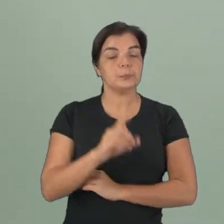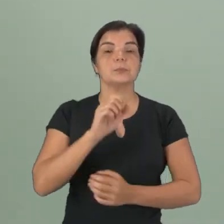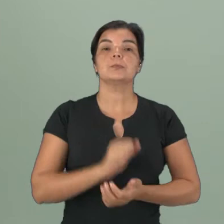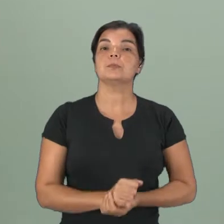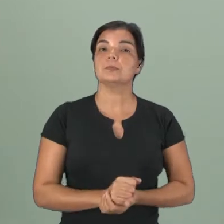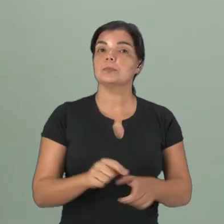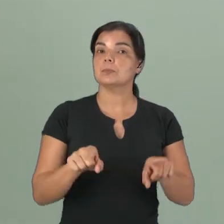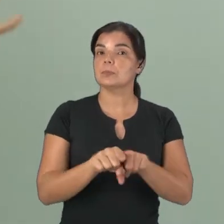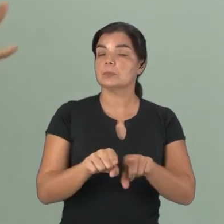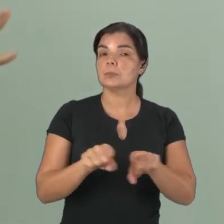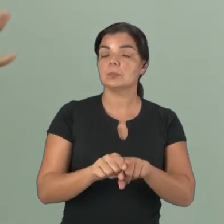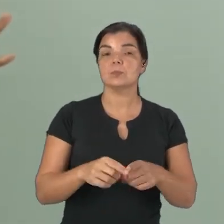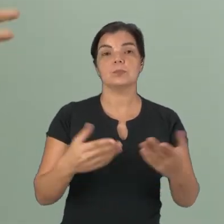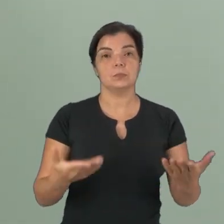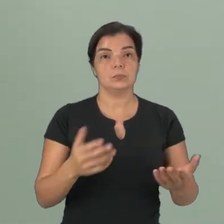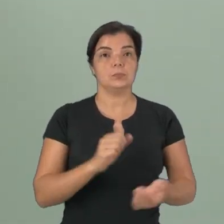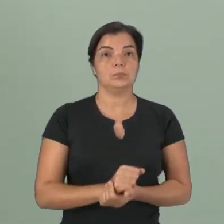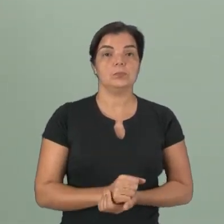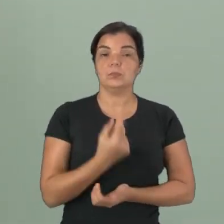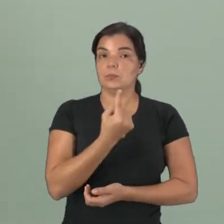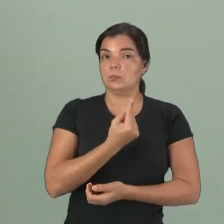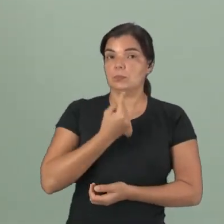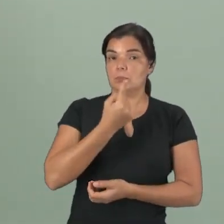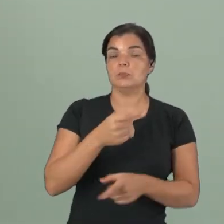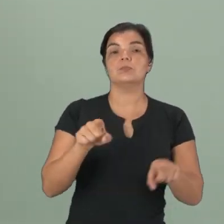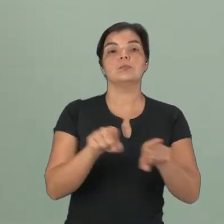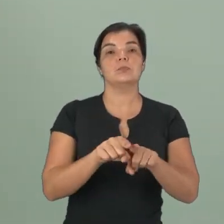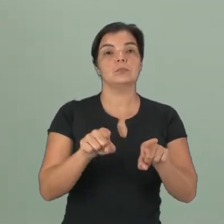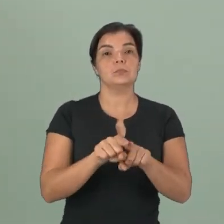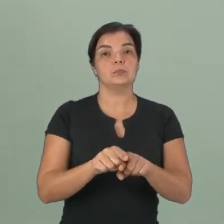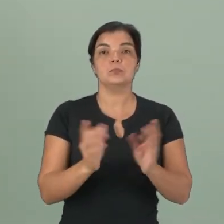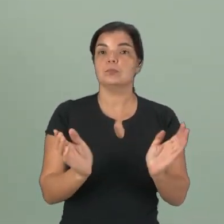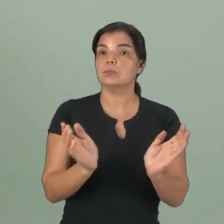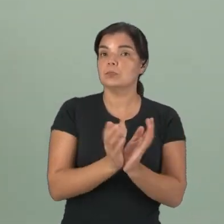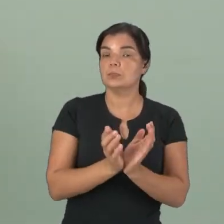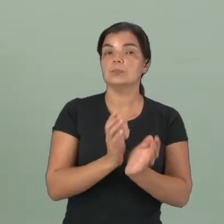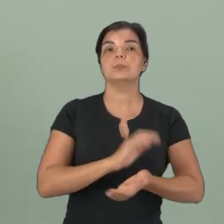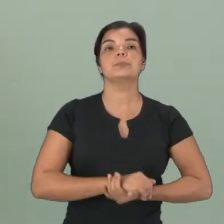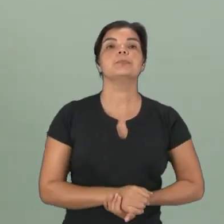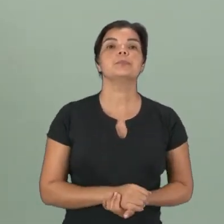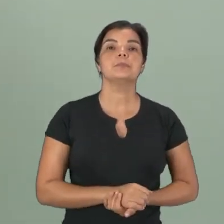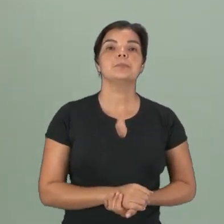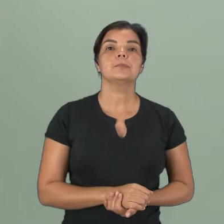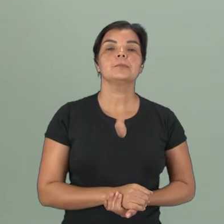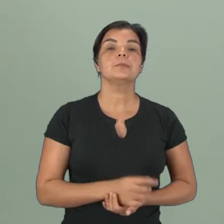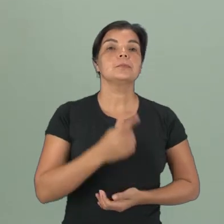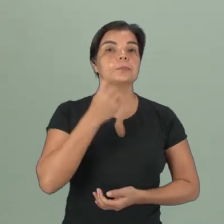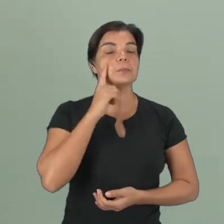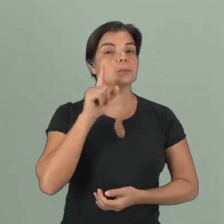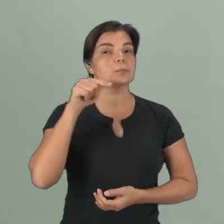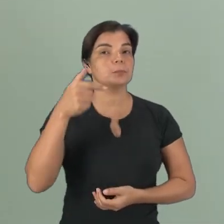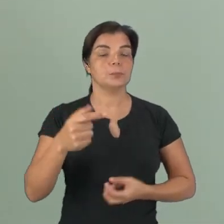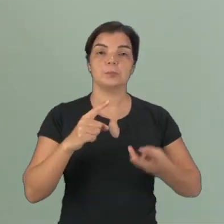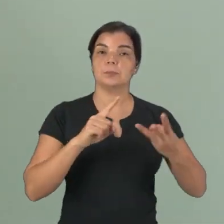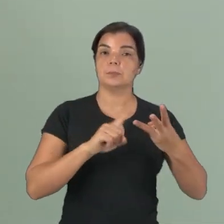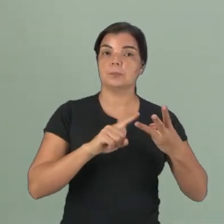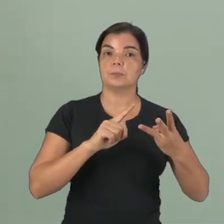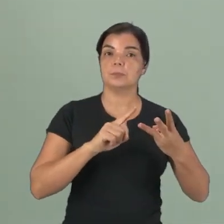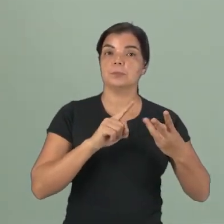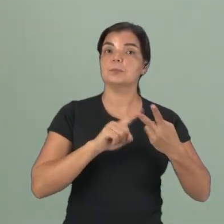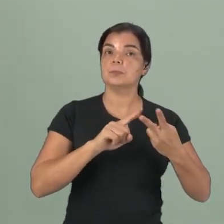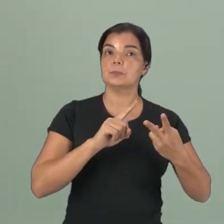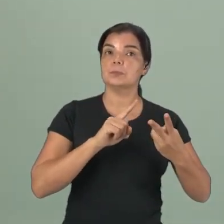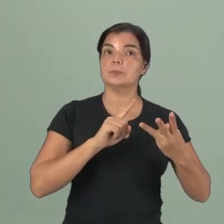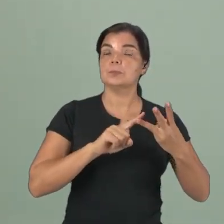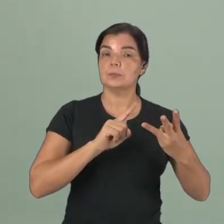são exercidos tanto de forma individual como também de forma coletiva. E aí vamos para o nosso segundo princípio,